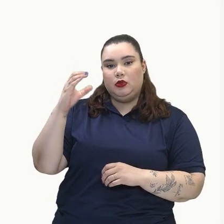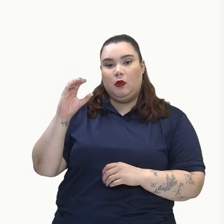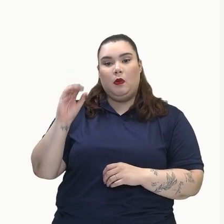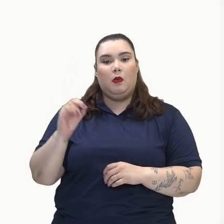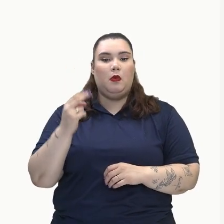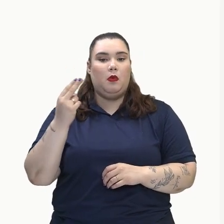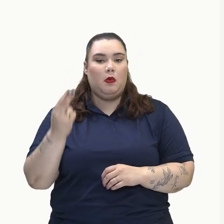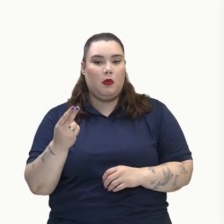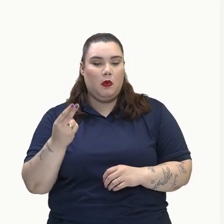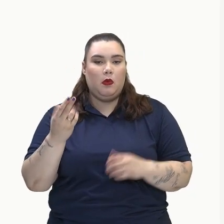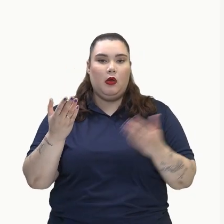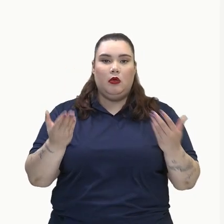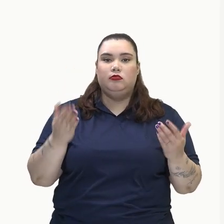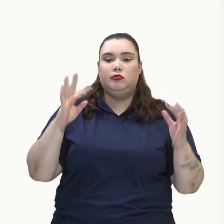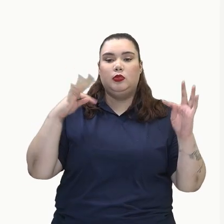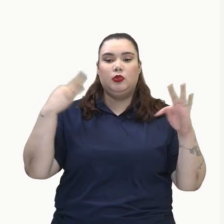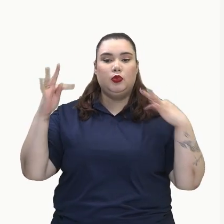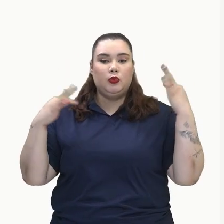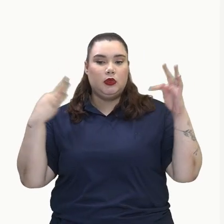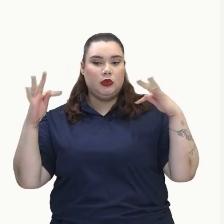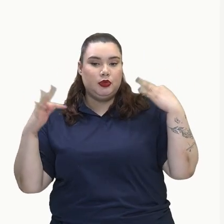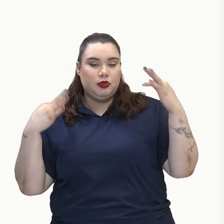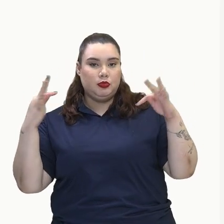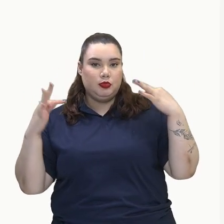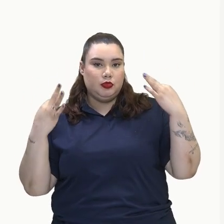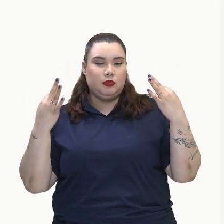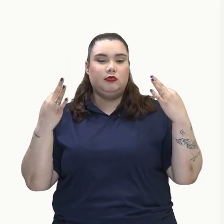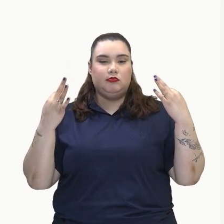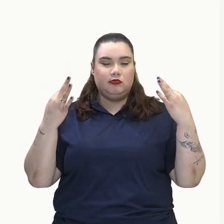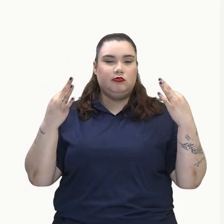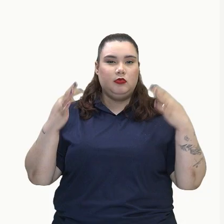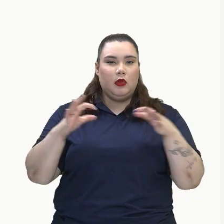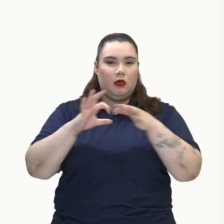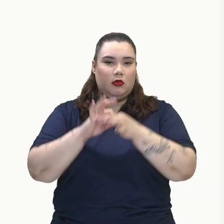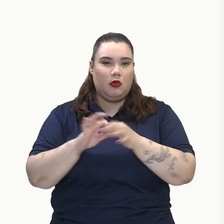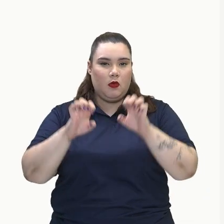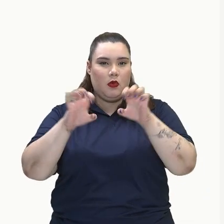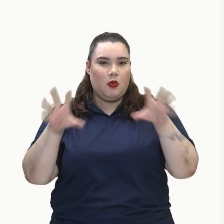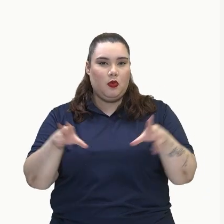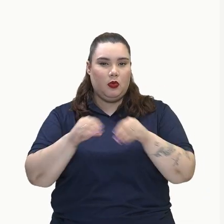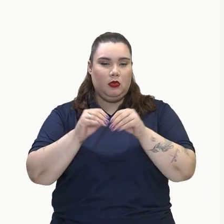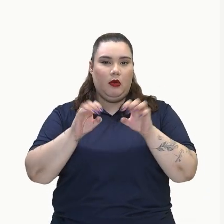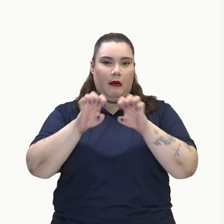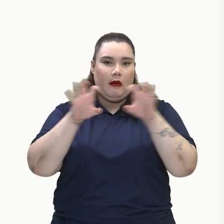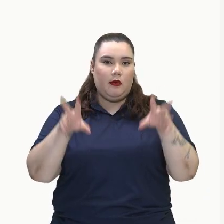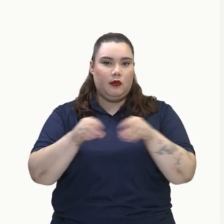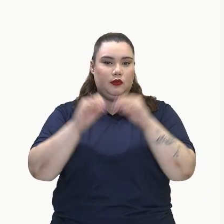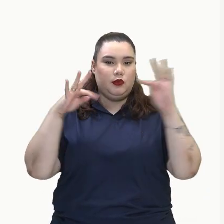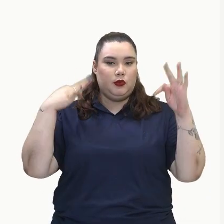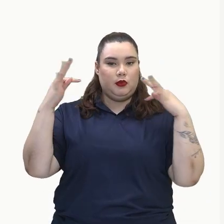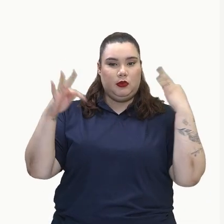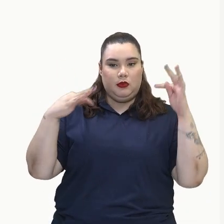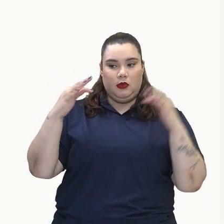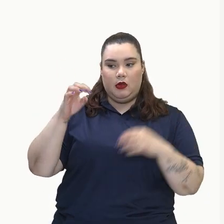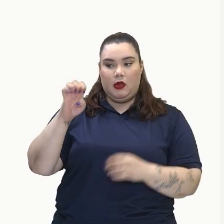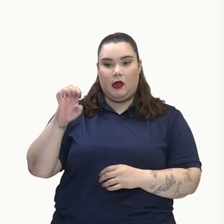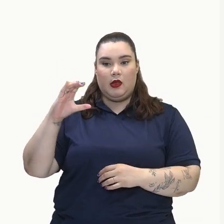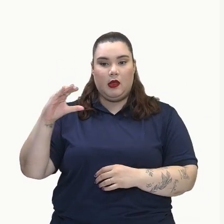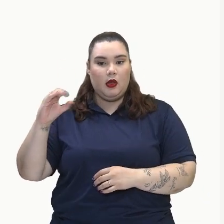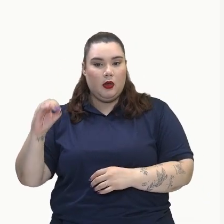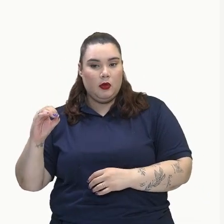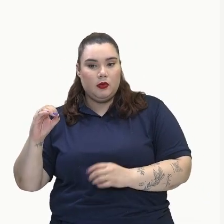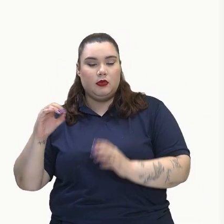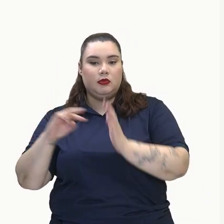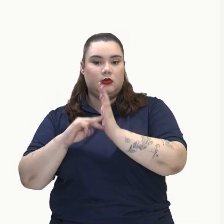haver também as atividades recreativas, como o ecoturismo. Então, repara aí que essa palavrinha eco,